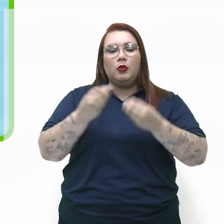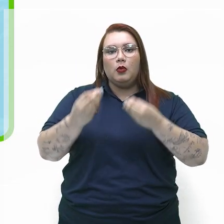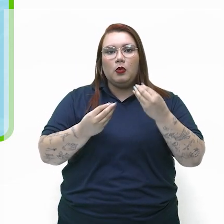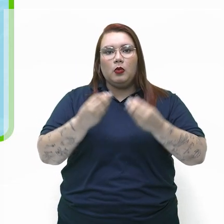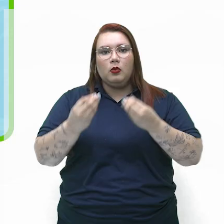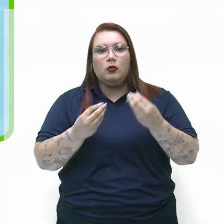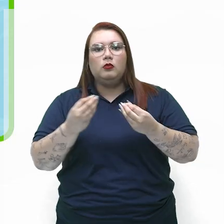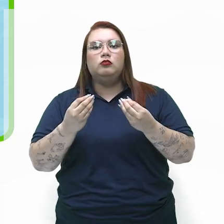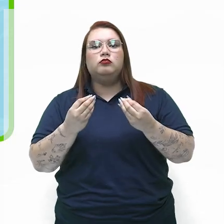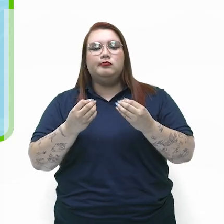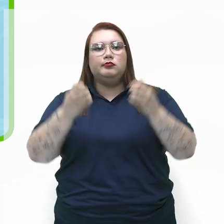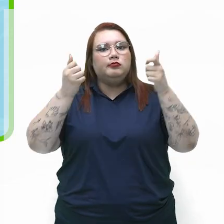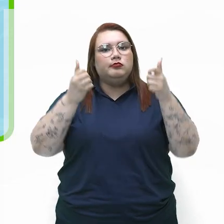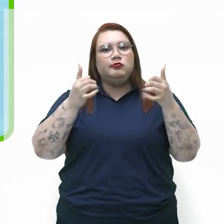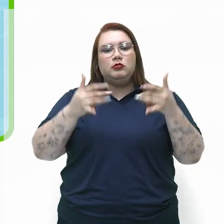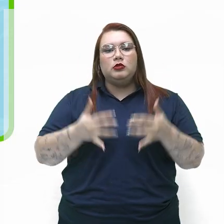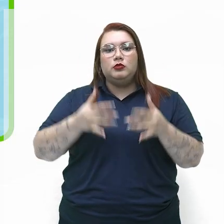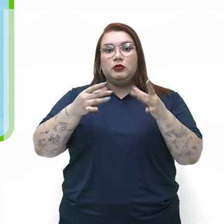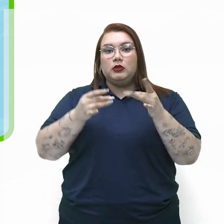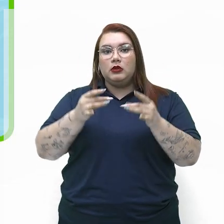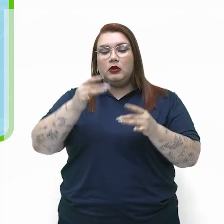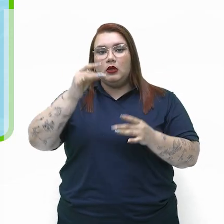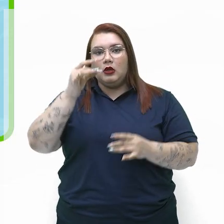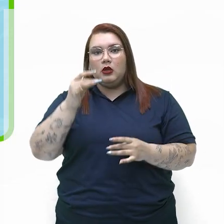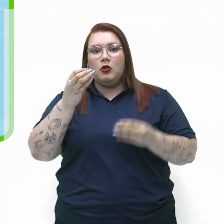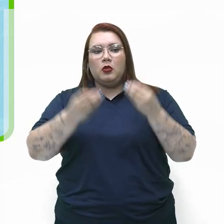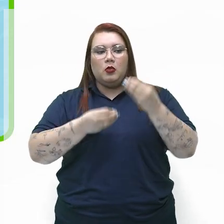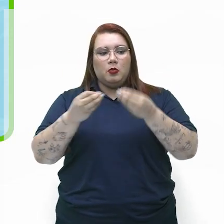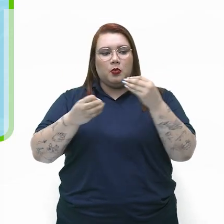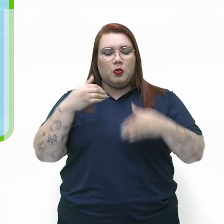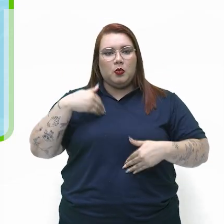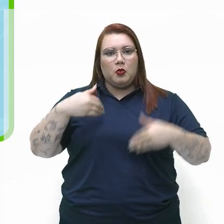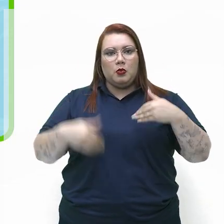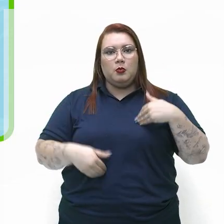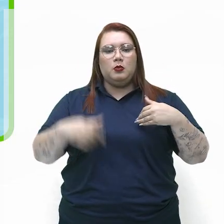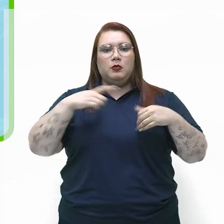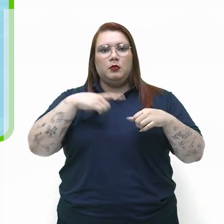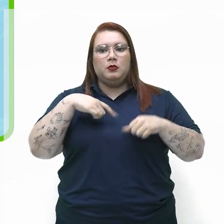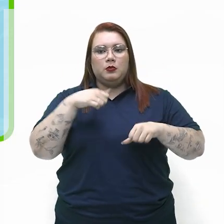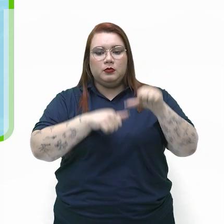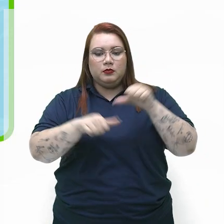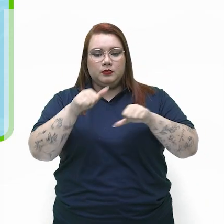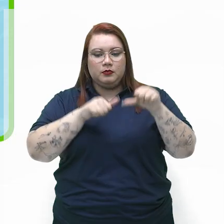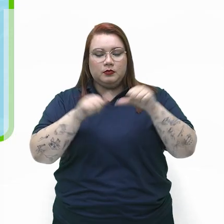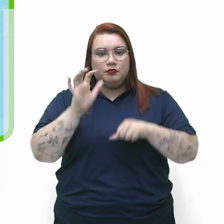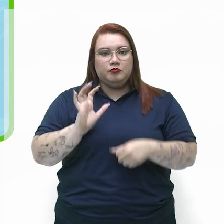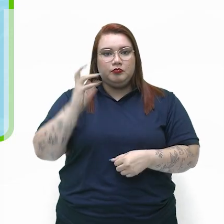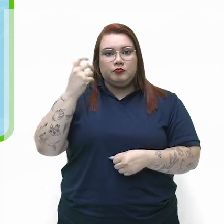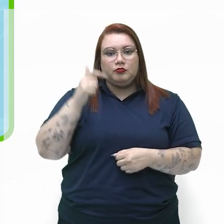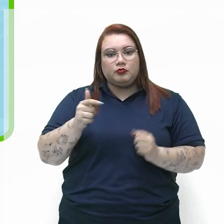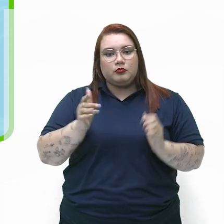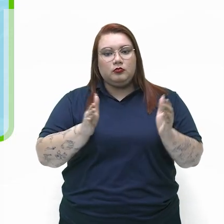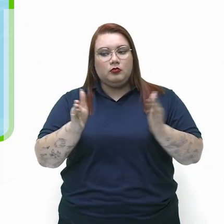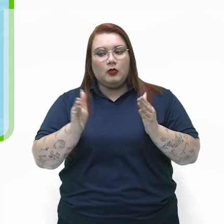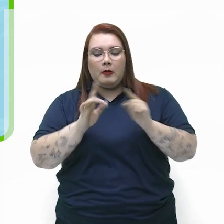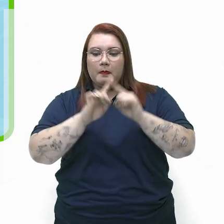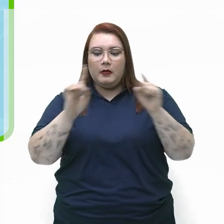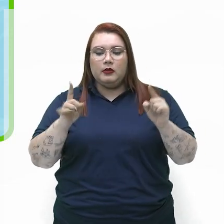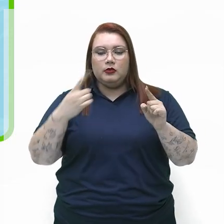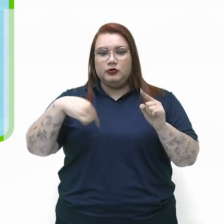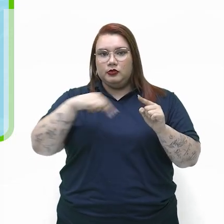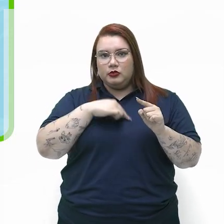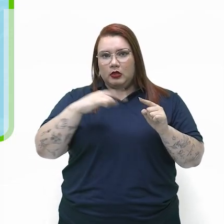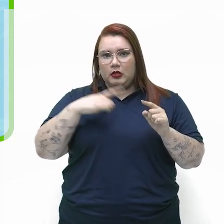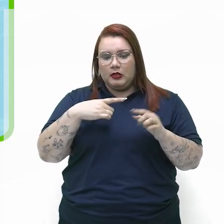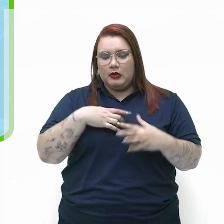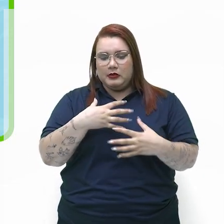fisiologia, né, e a explicação sobre o nosso corpo, né, as mudanças que estão acontecendo naquele momento. Mas